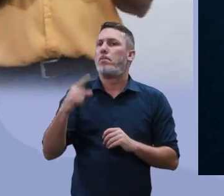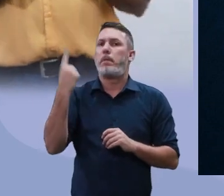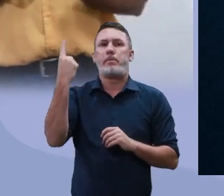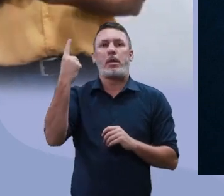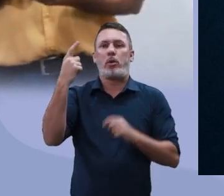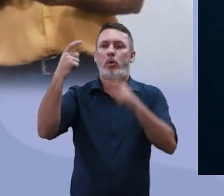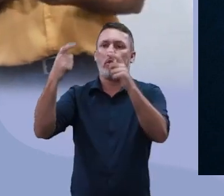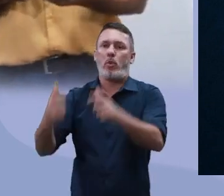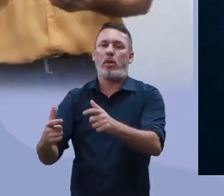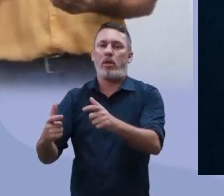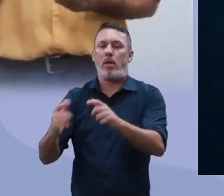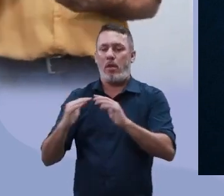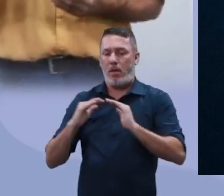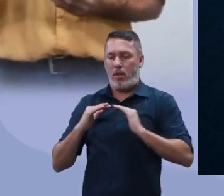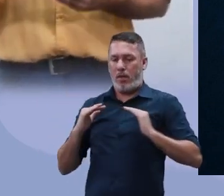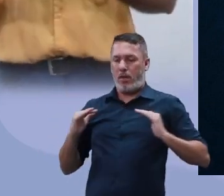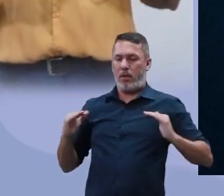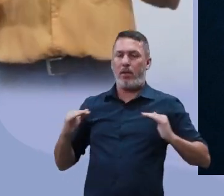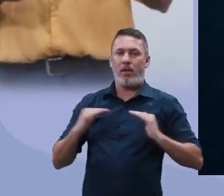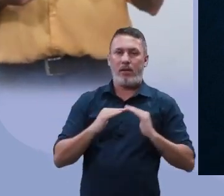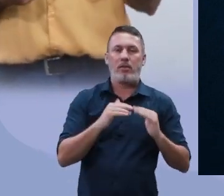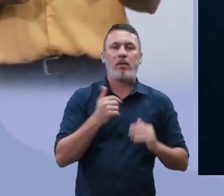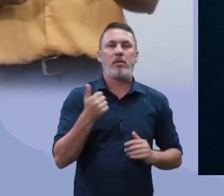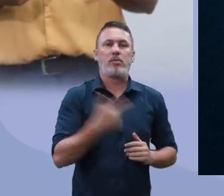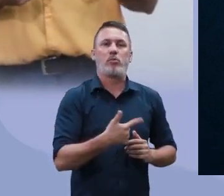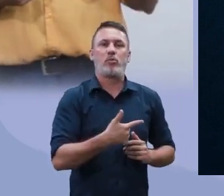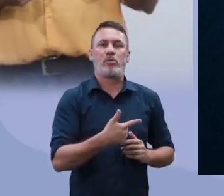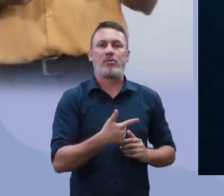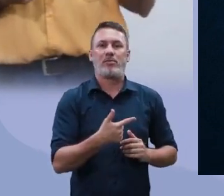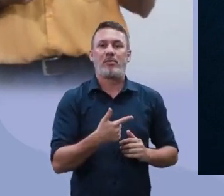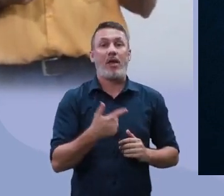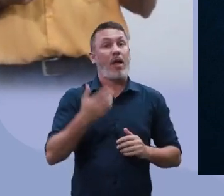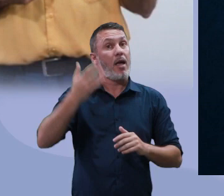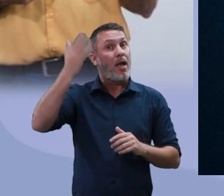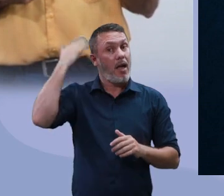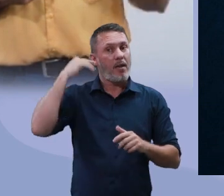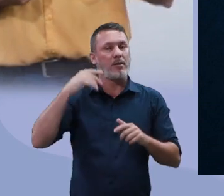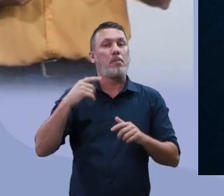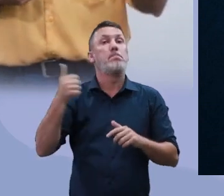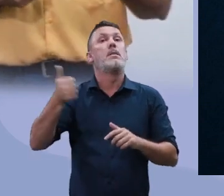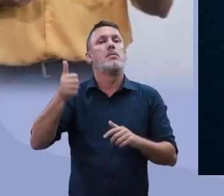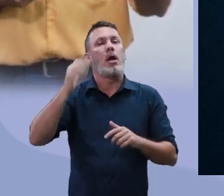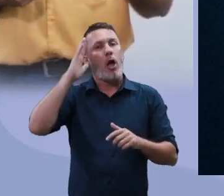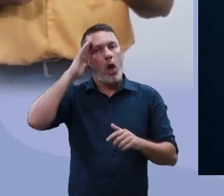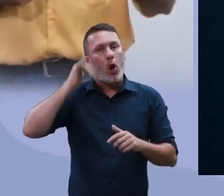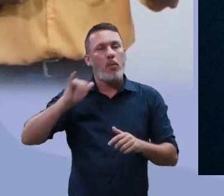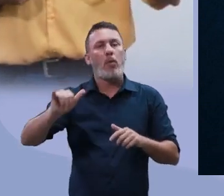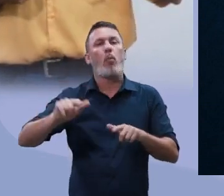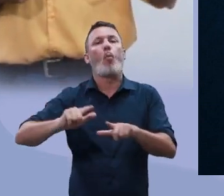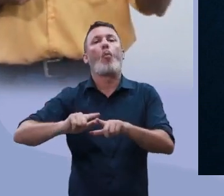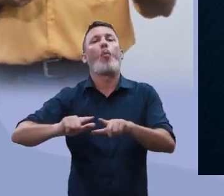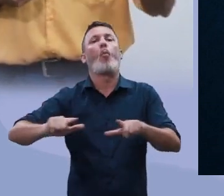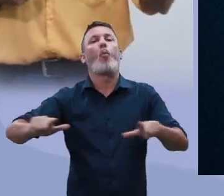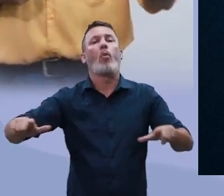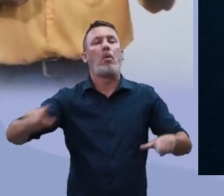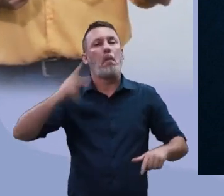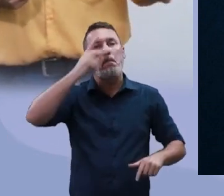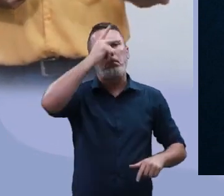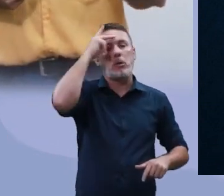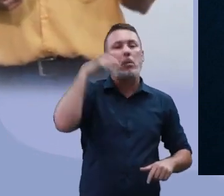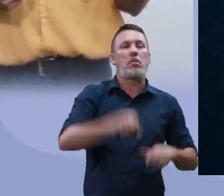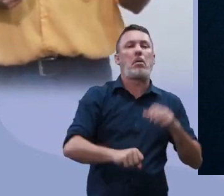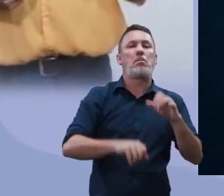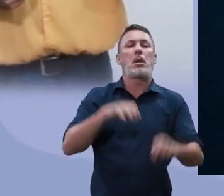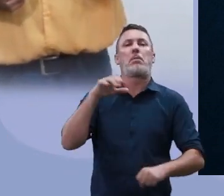e a população chegou depois. Mas mesmo assim, né, se tem a questão da reclamação sobre o problema do barulho